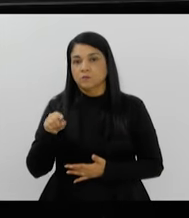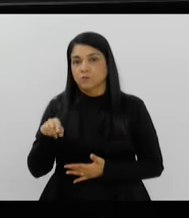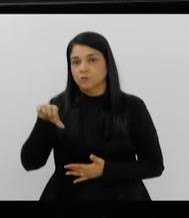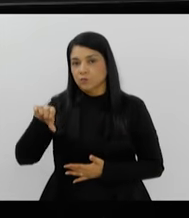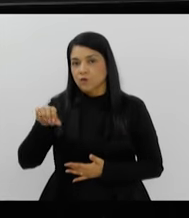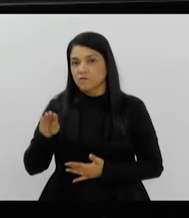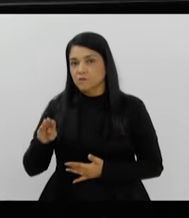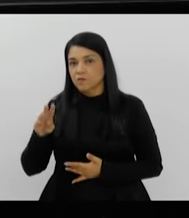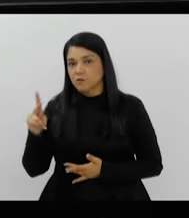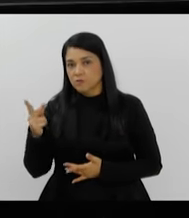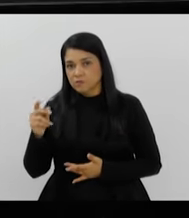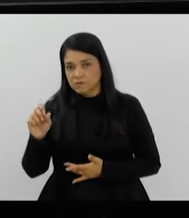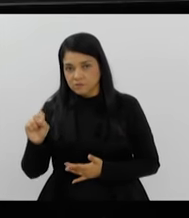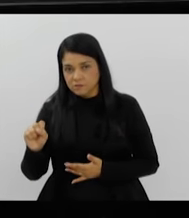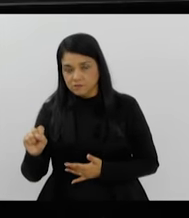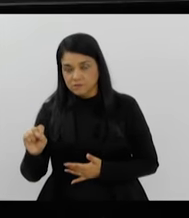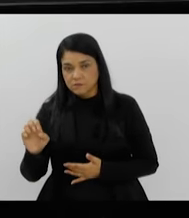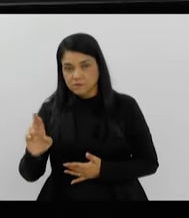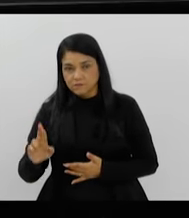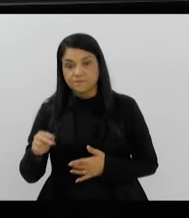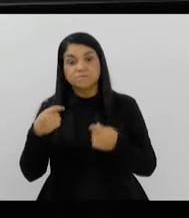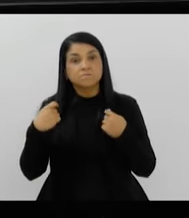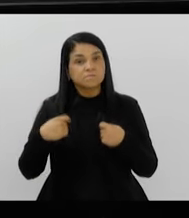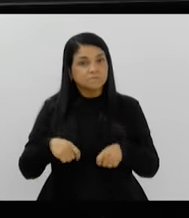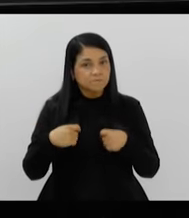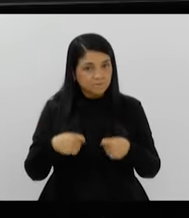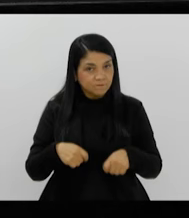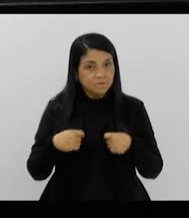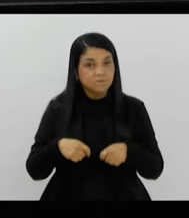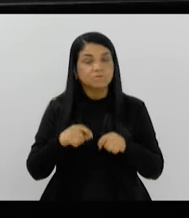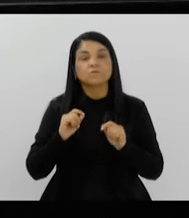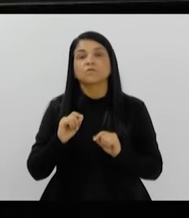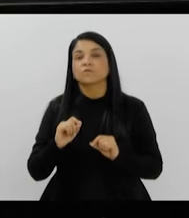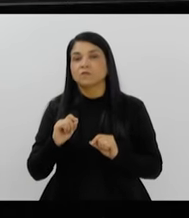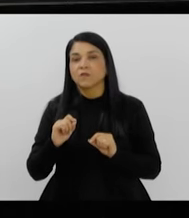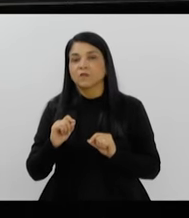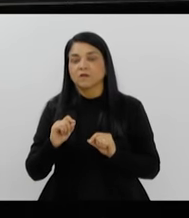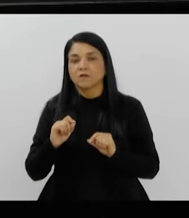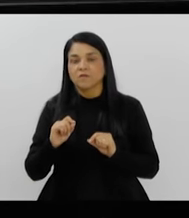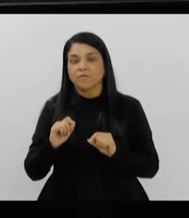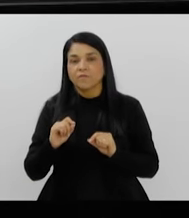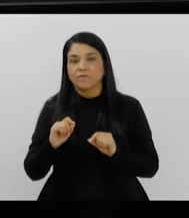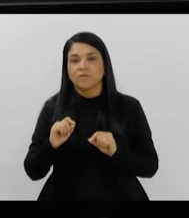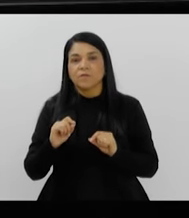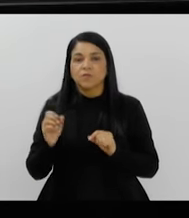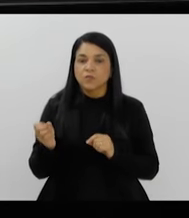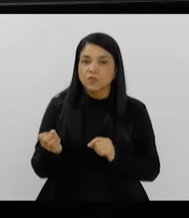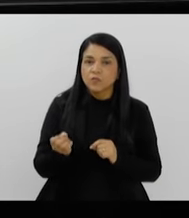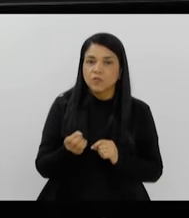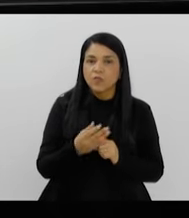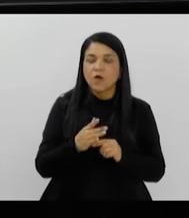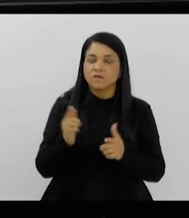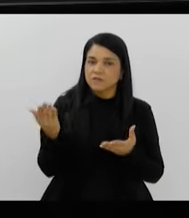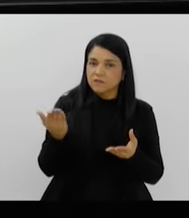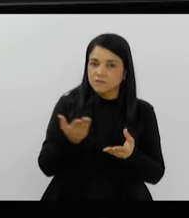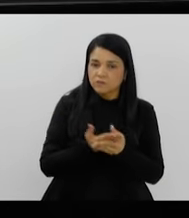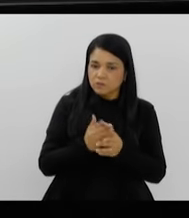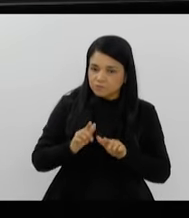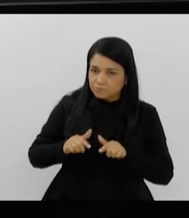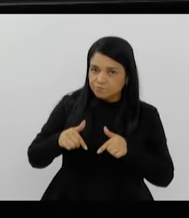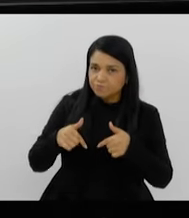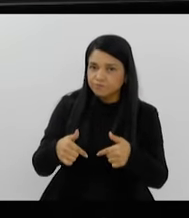bilhões, mas havendo necessidade de mover nova ação para garantir